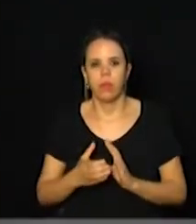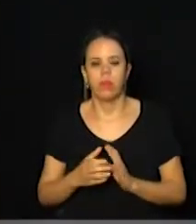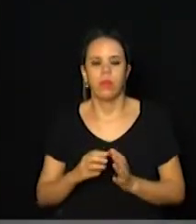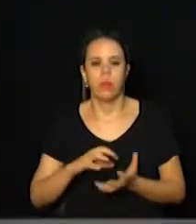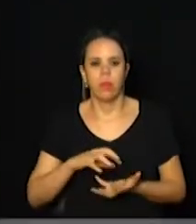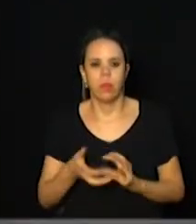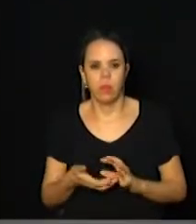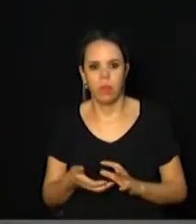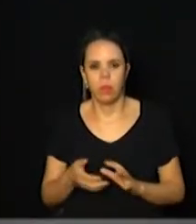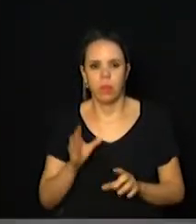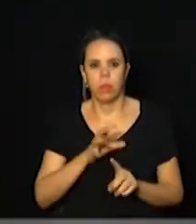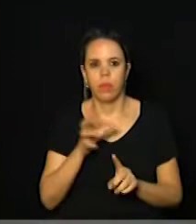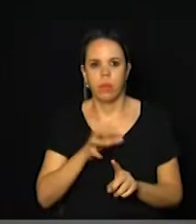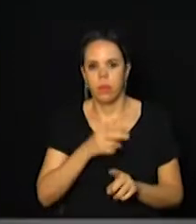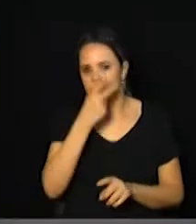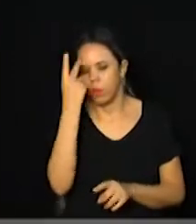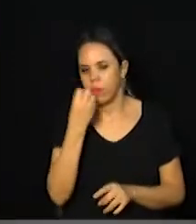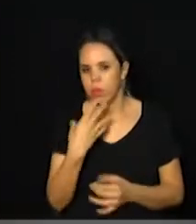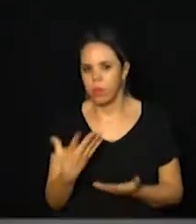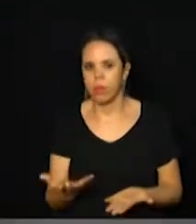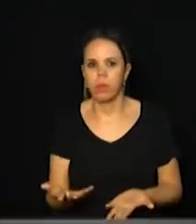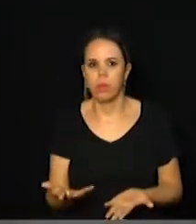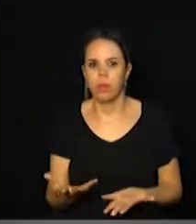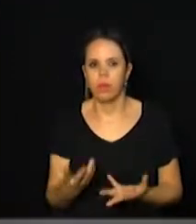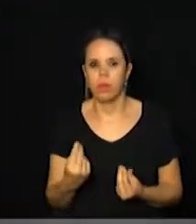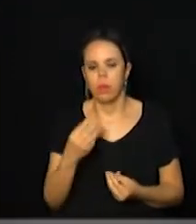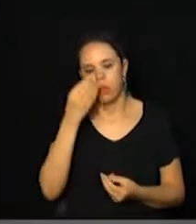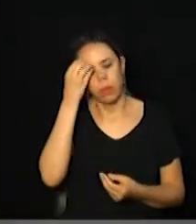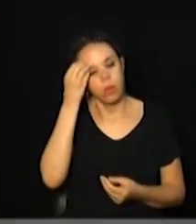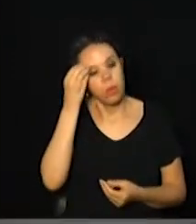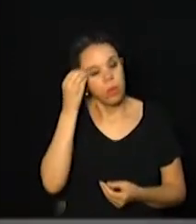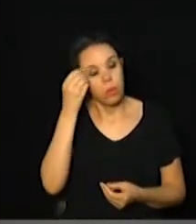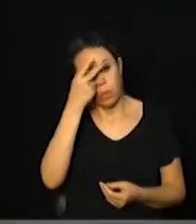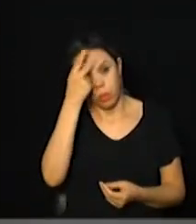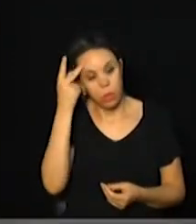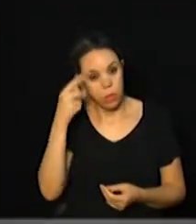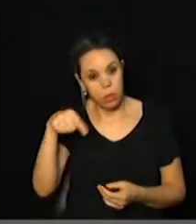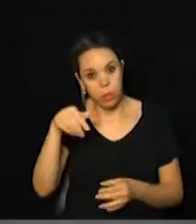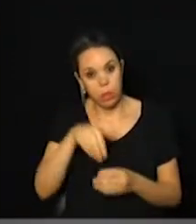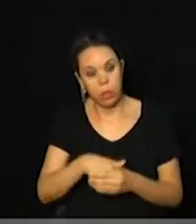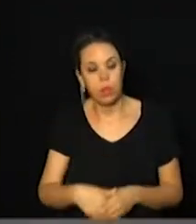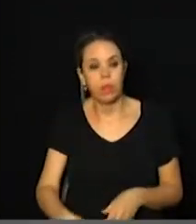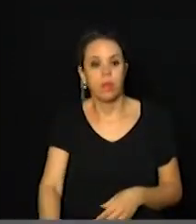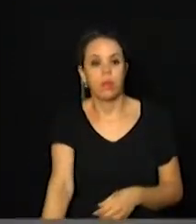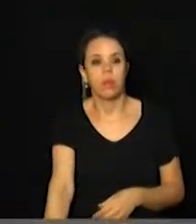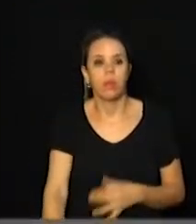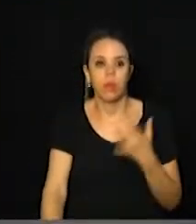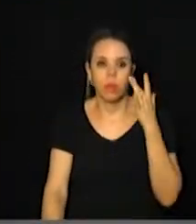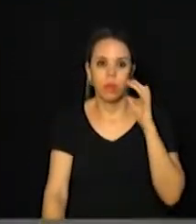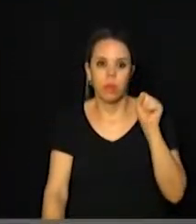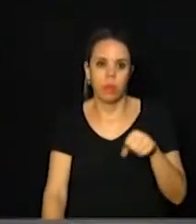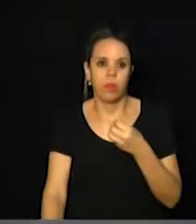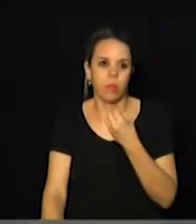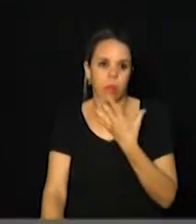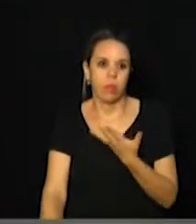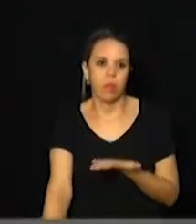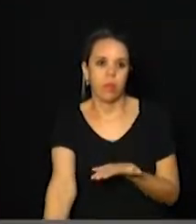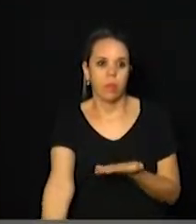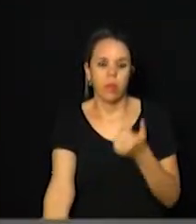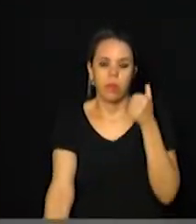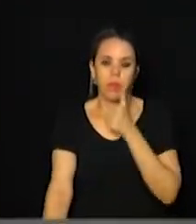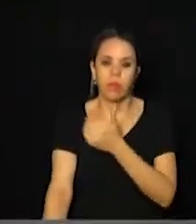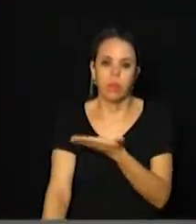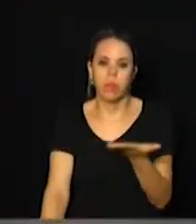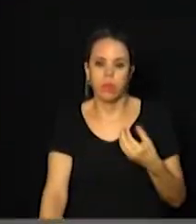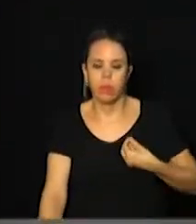e vamos conversar com a população que é boa e muitos da população votaram achando que era boa e as